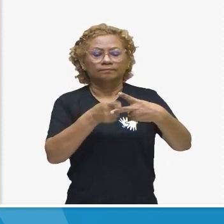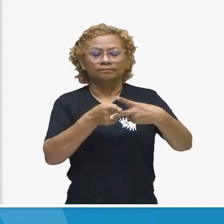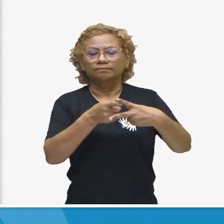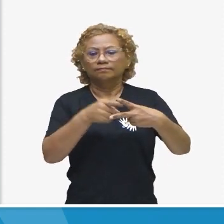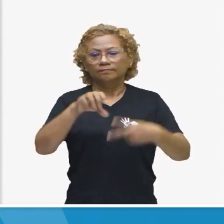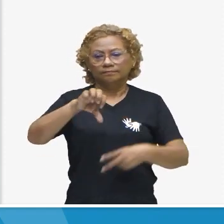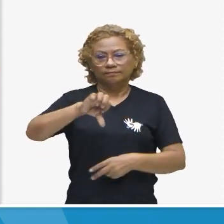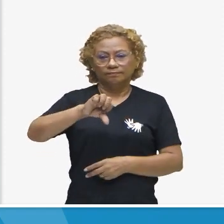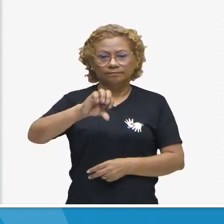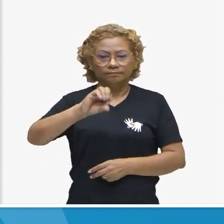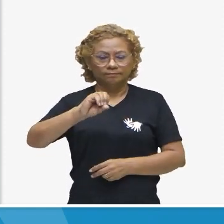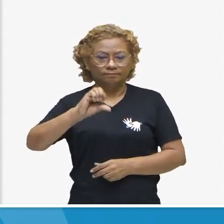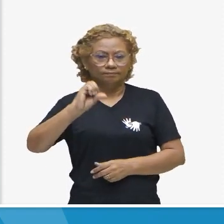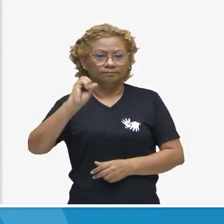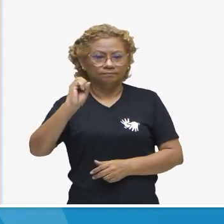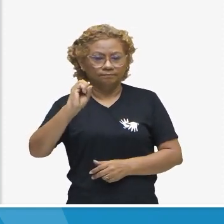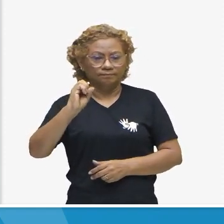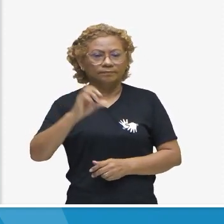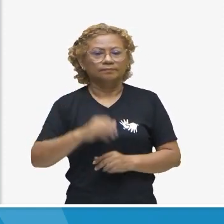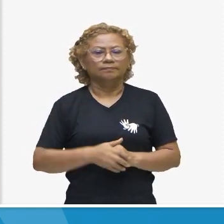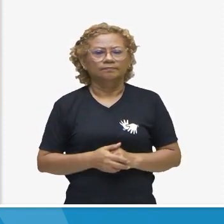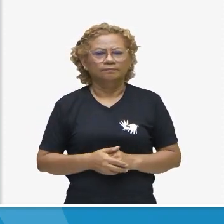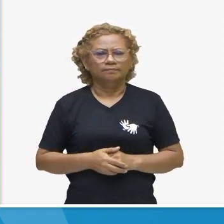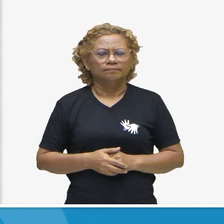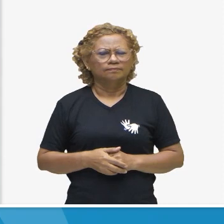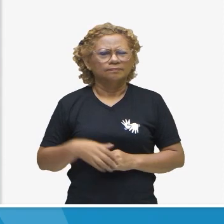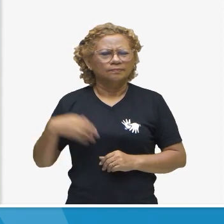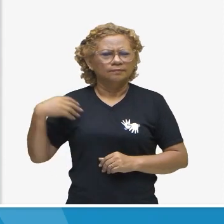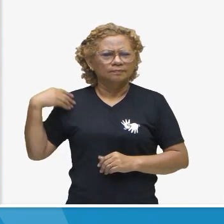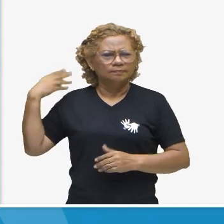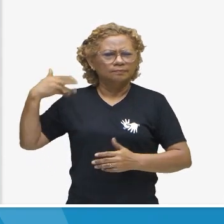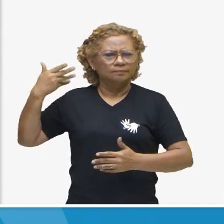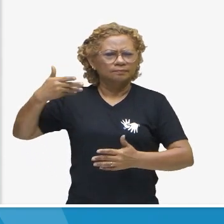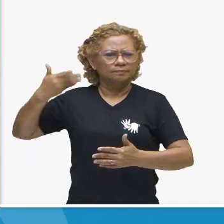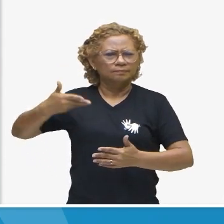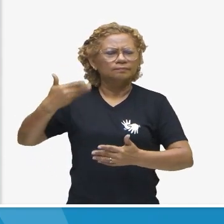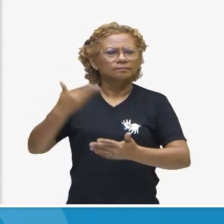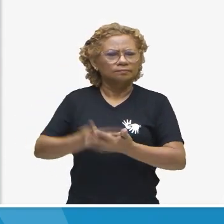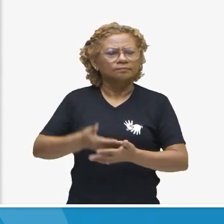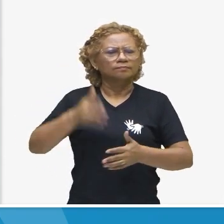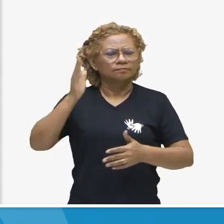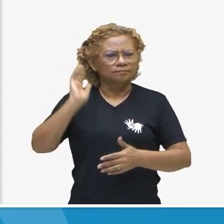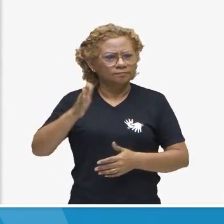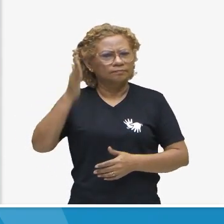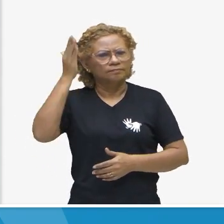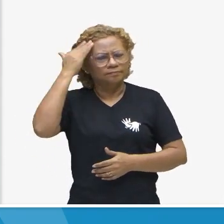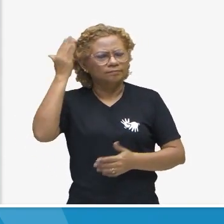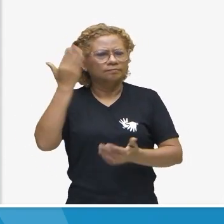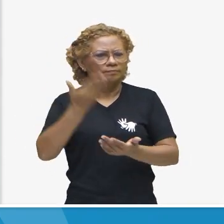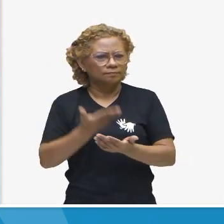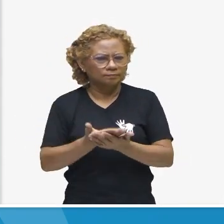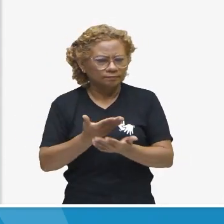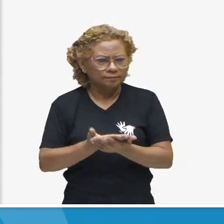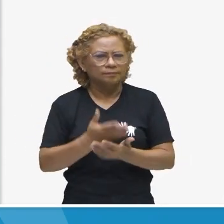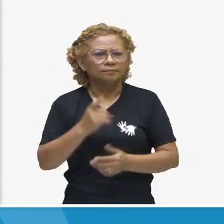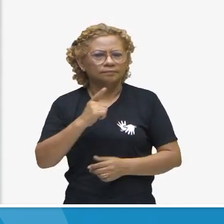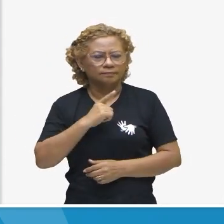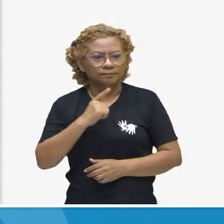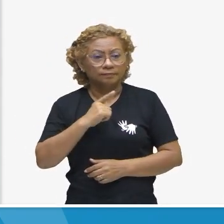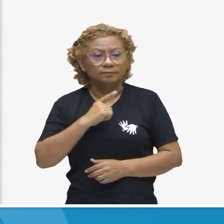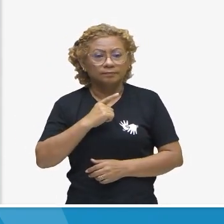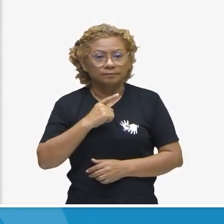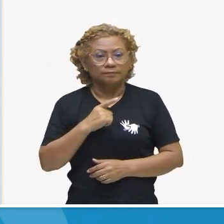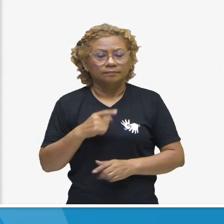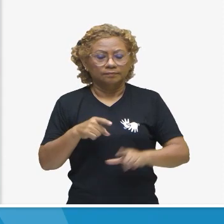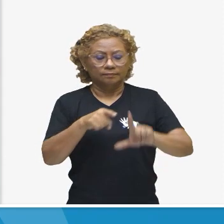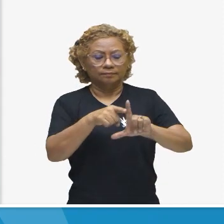aula conversando sobre a definição de ortogonal. Então, você tem um ângulo de 90 graus,